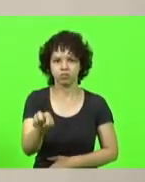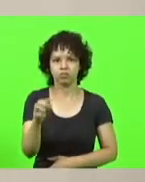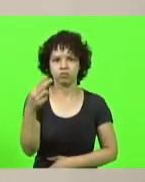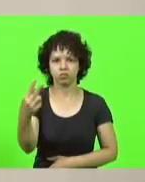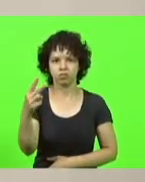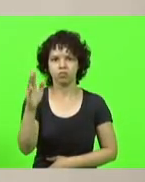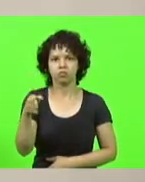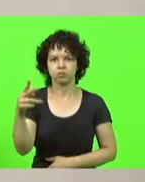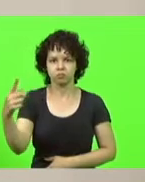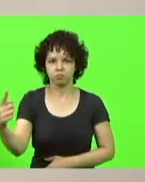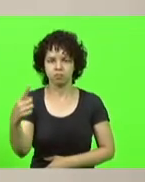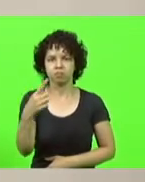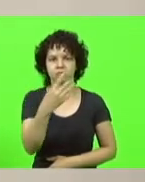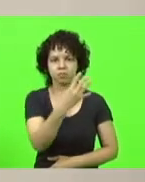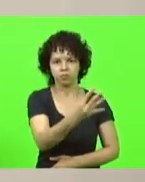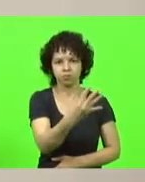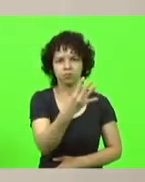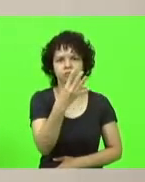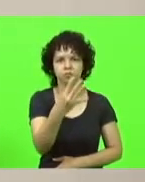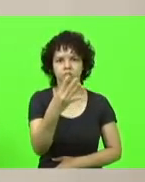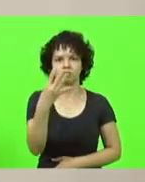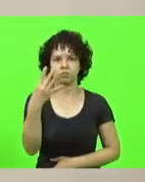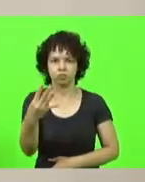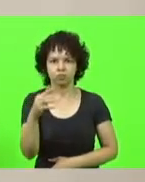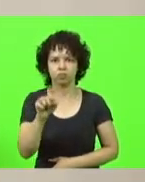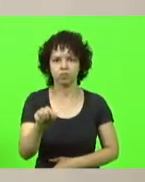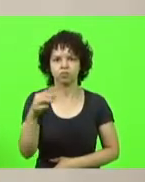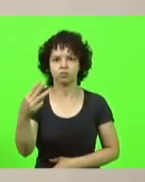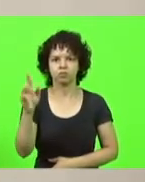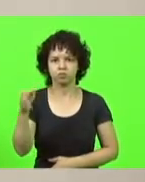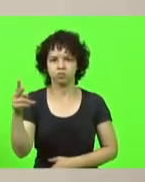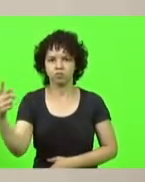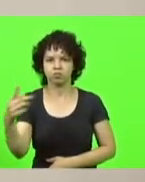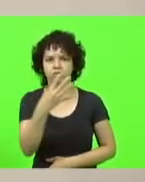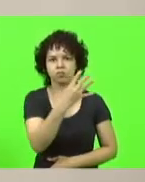443.2/2021, Projeto de Lei 444.3/2021, Projeto de Lei